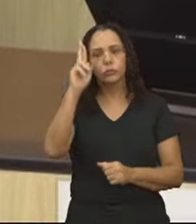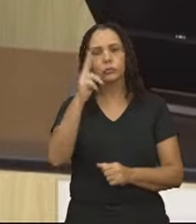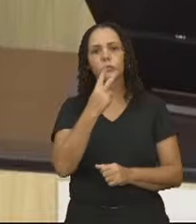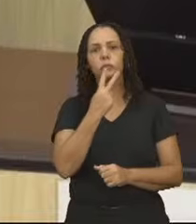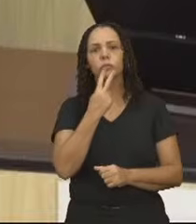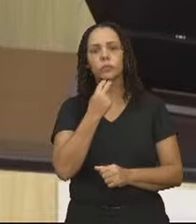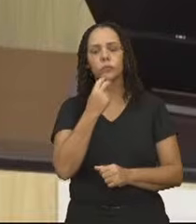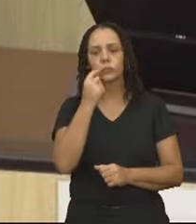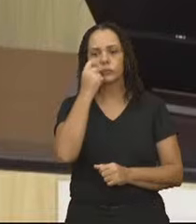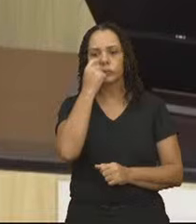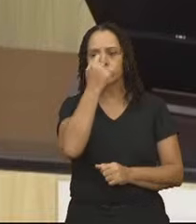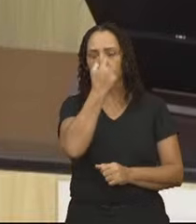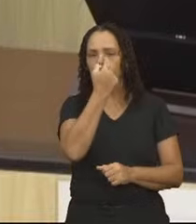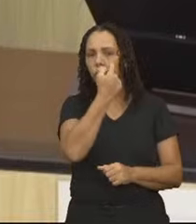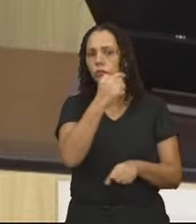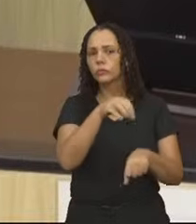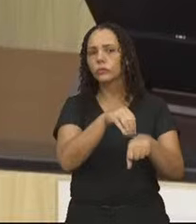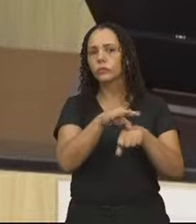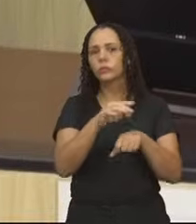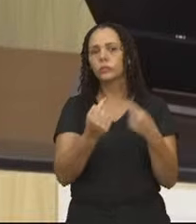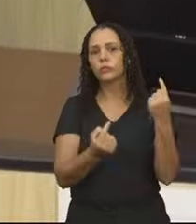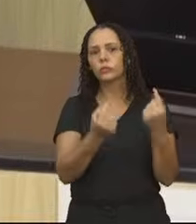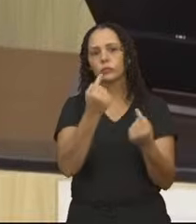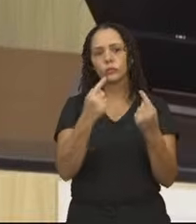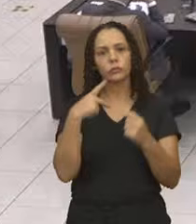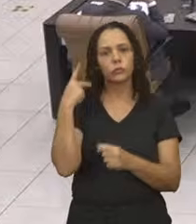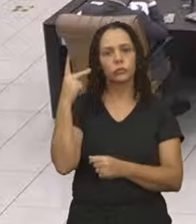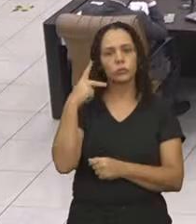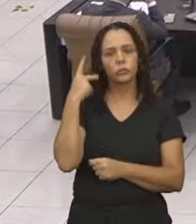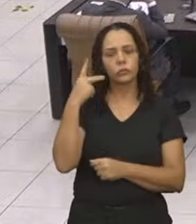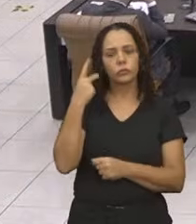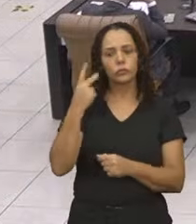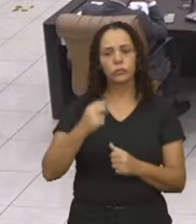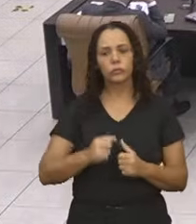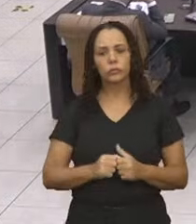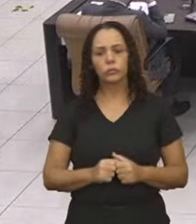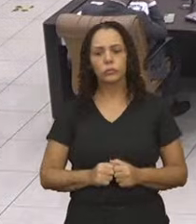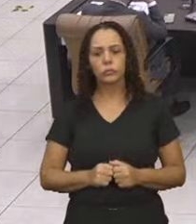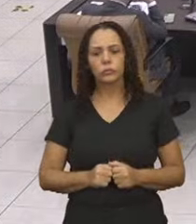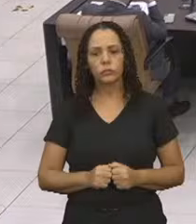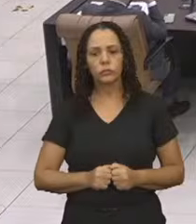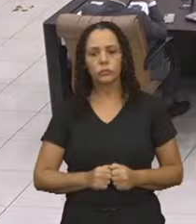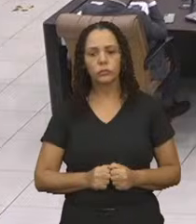do Parque Meia Lua, o senhor indica qual vereador?